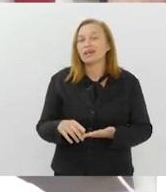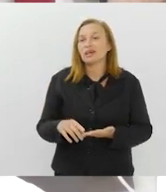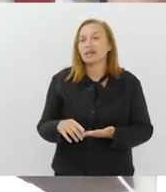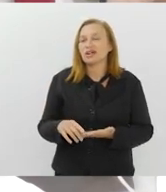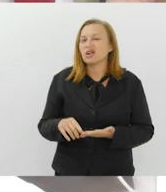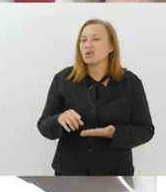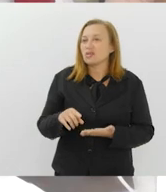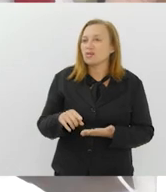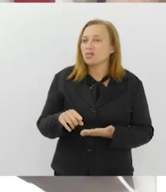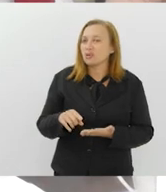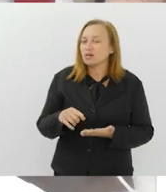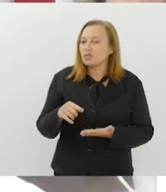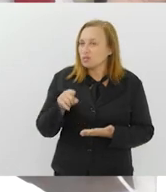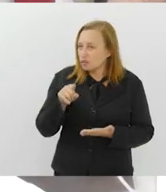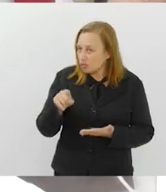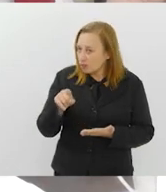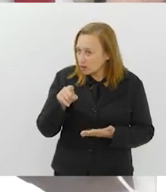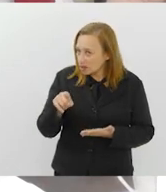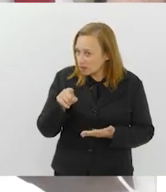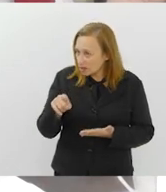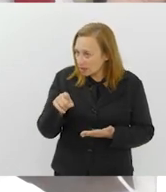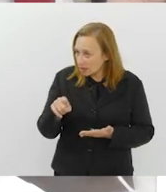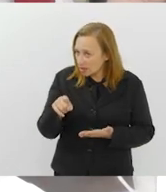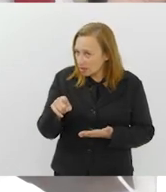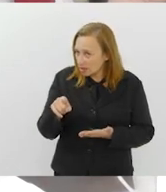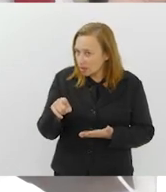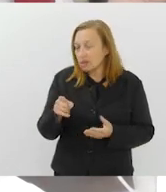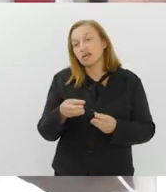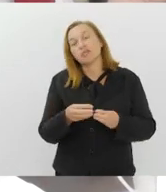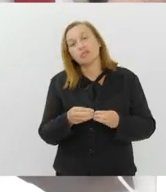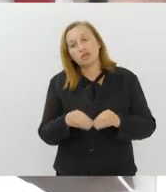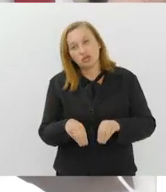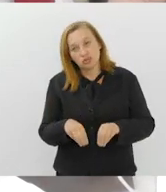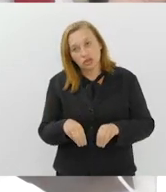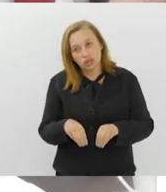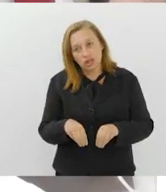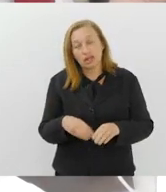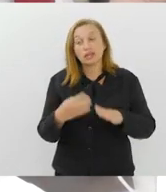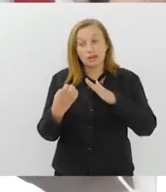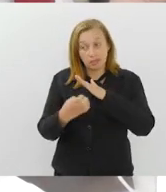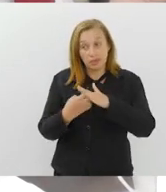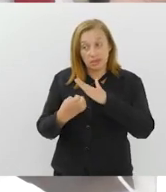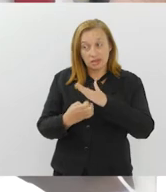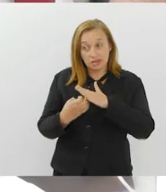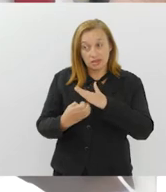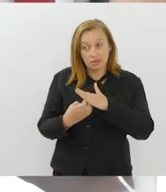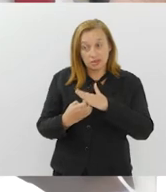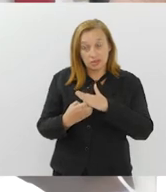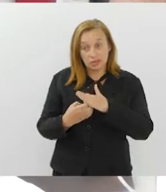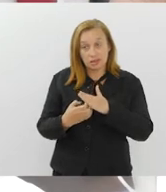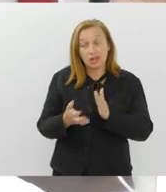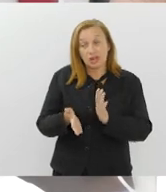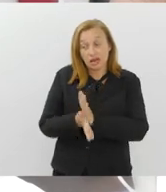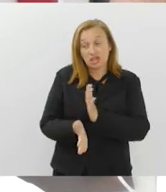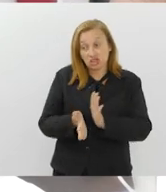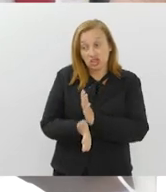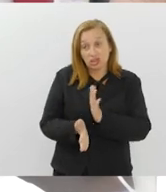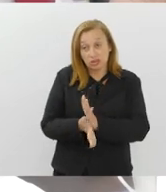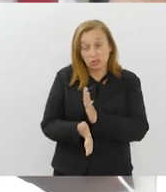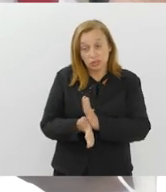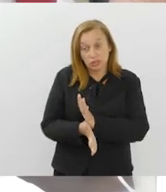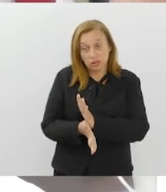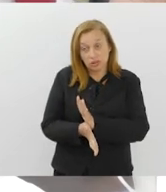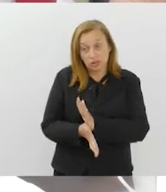Você tem dado prejuízo. porque é isso, você tem dado prejuízo, com base, etc.,